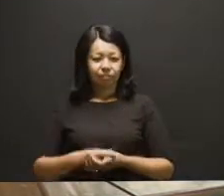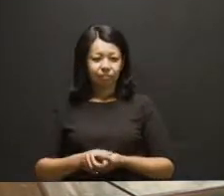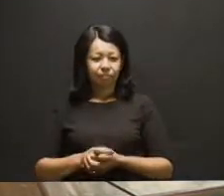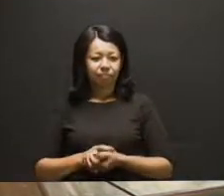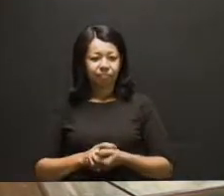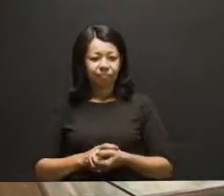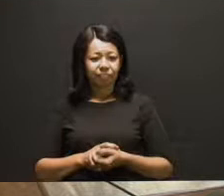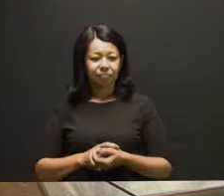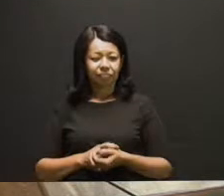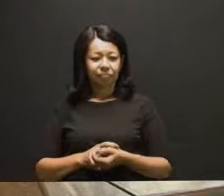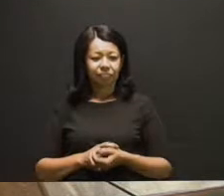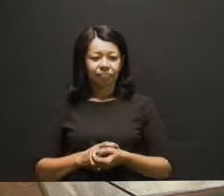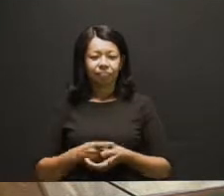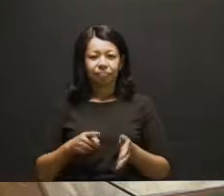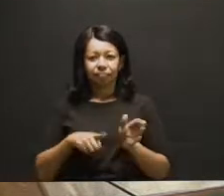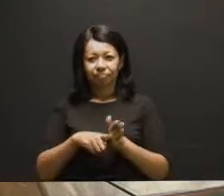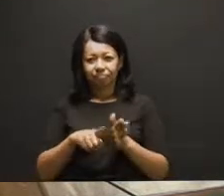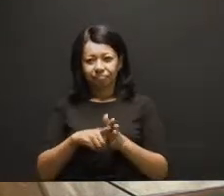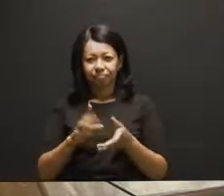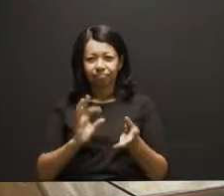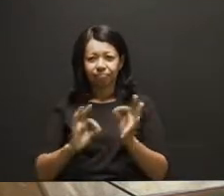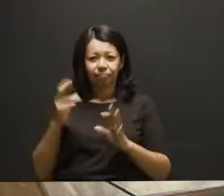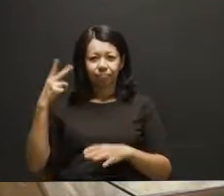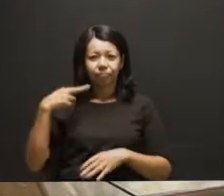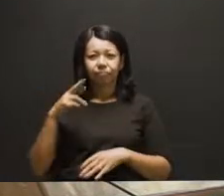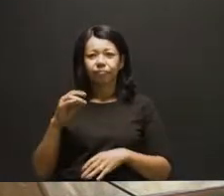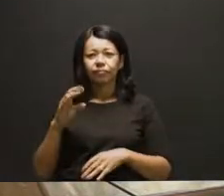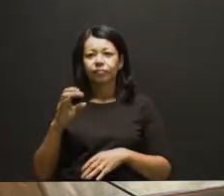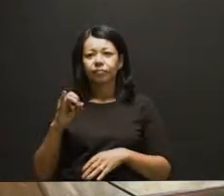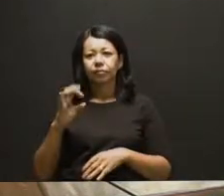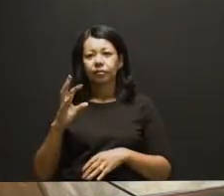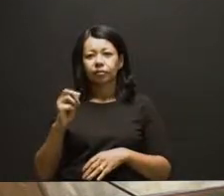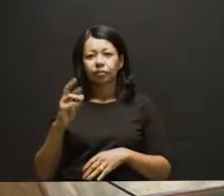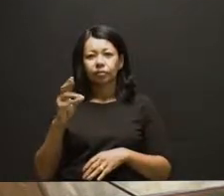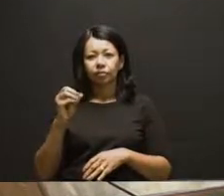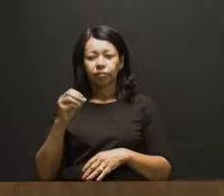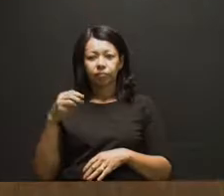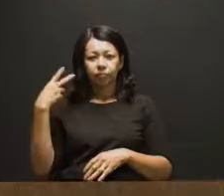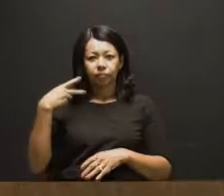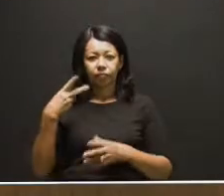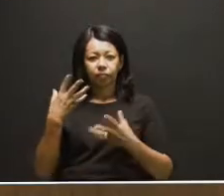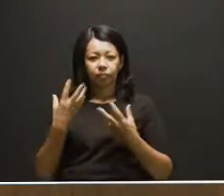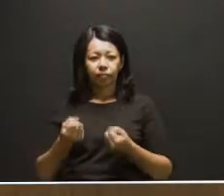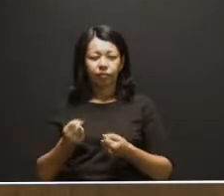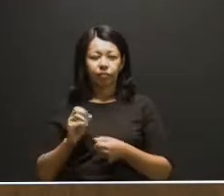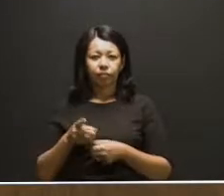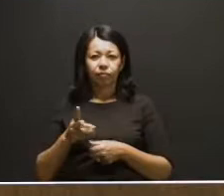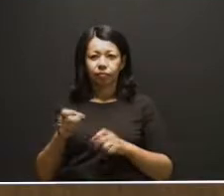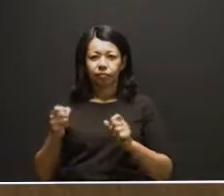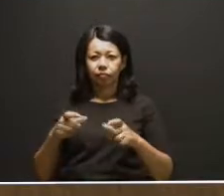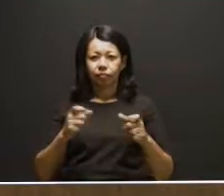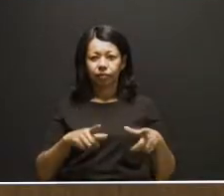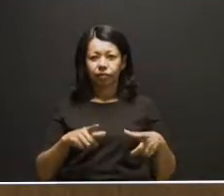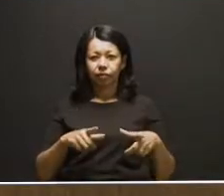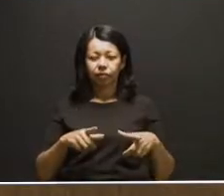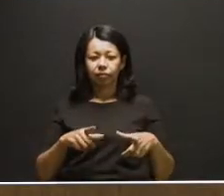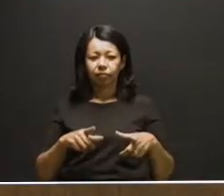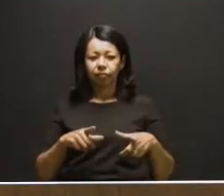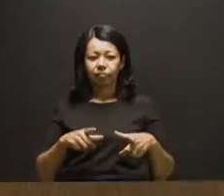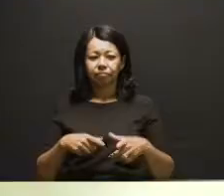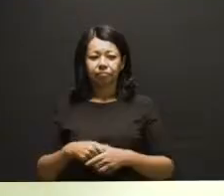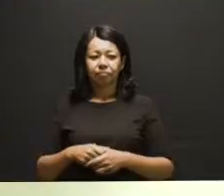um surto plenário a questão de ordem do vereador ricardo que chão os vereadores que forem pela aprovação permaneçam como se